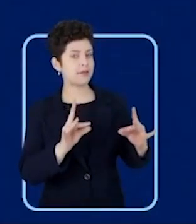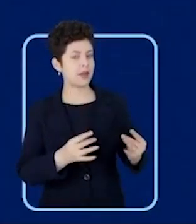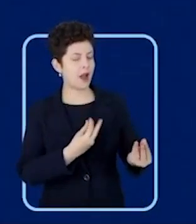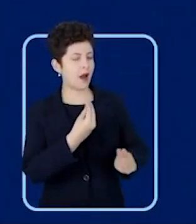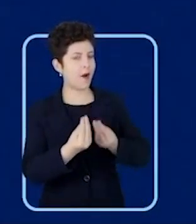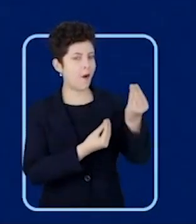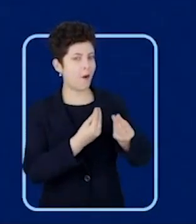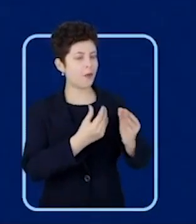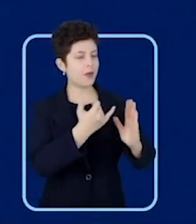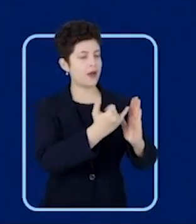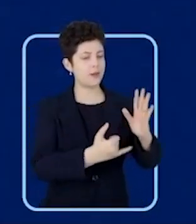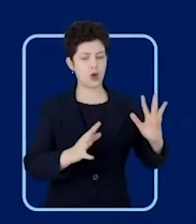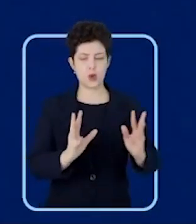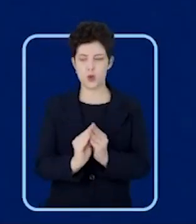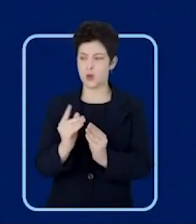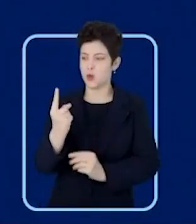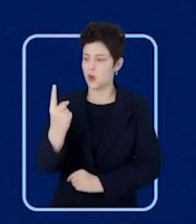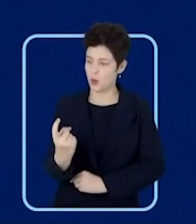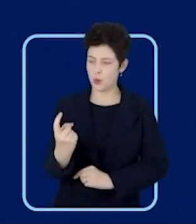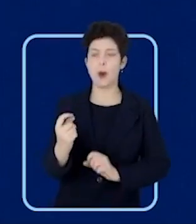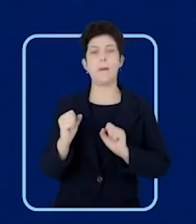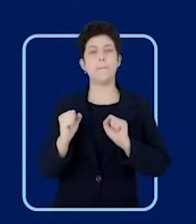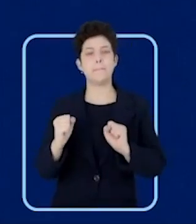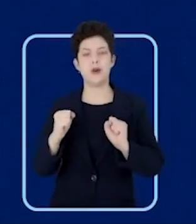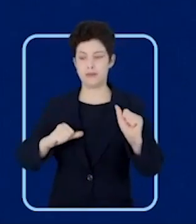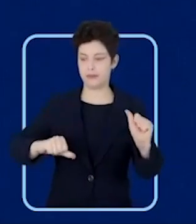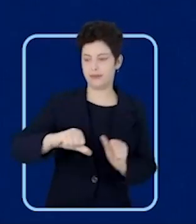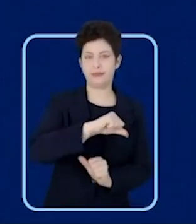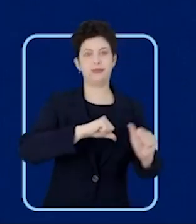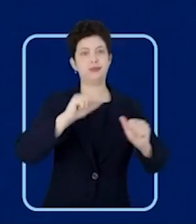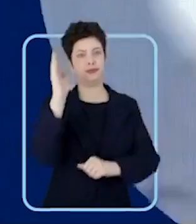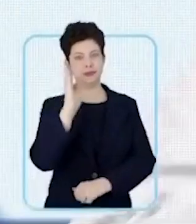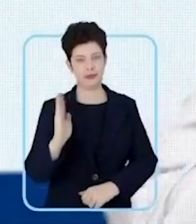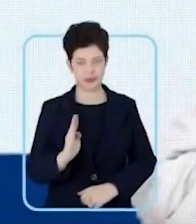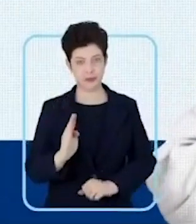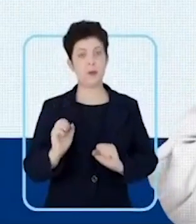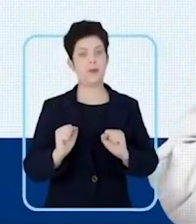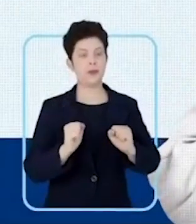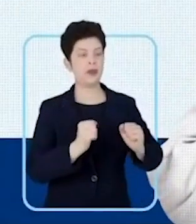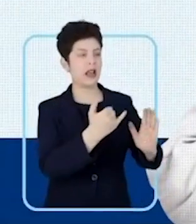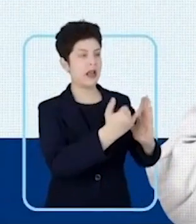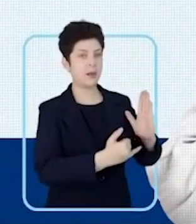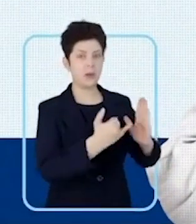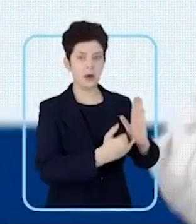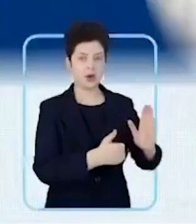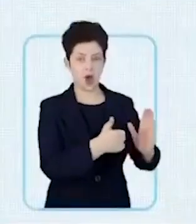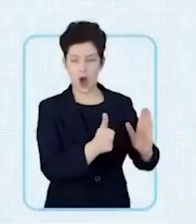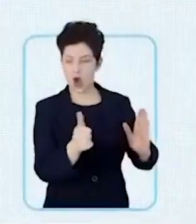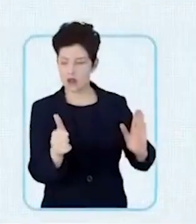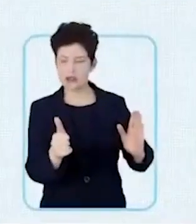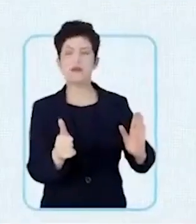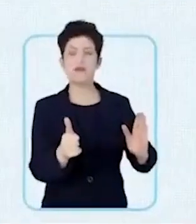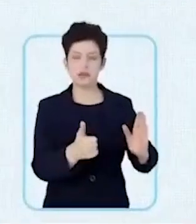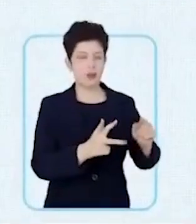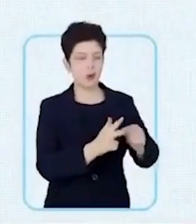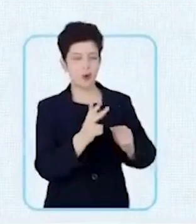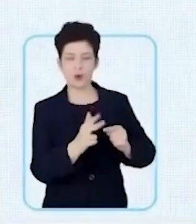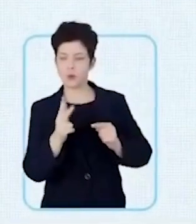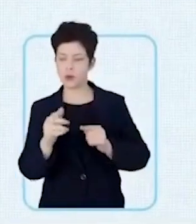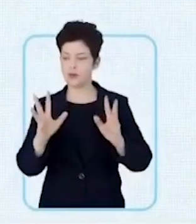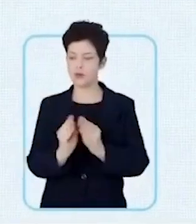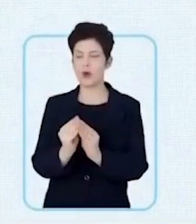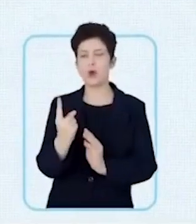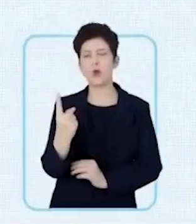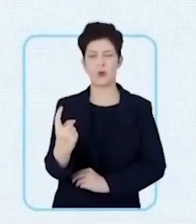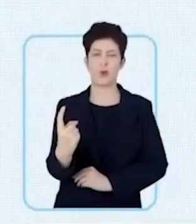sorayapresidente.com.br e saiba como a ideia de um imposto só pode transformar o Brasil, cortar 11 impostos federais